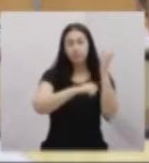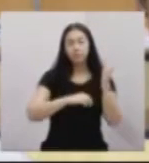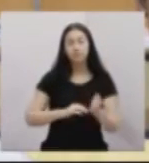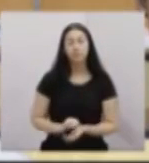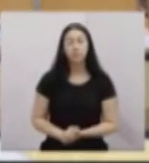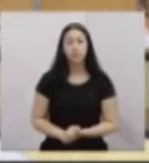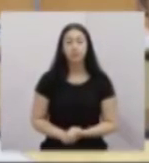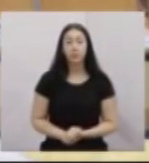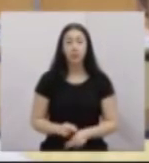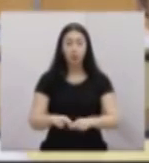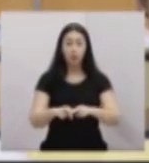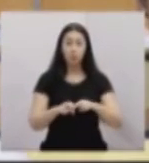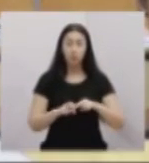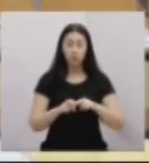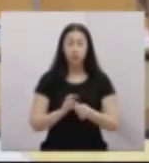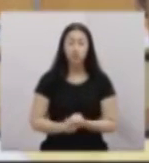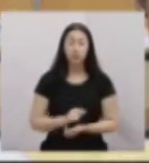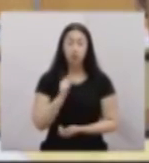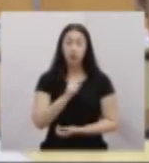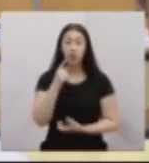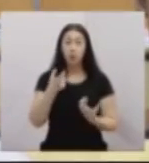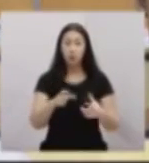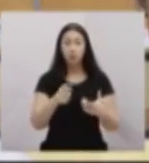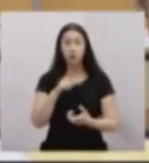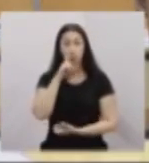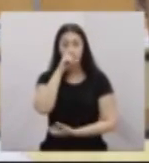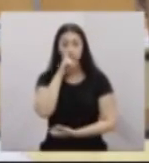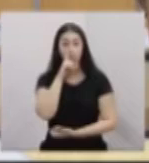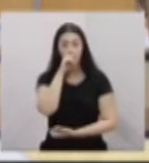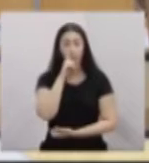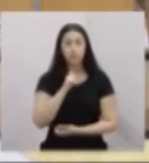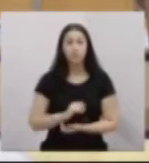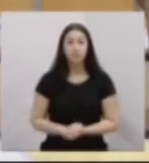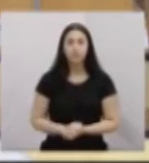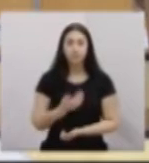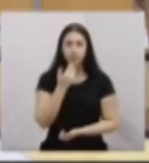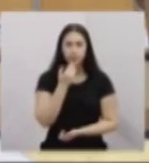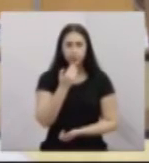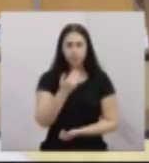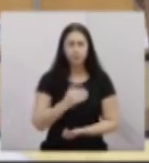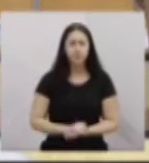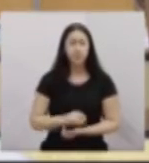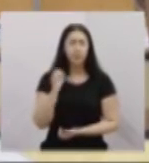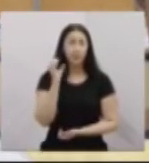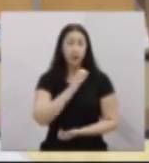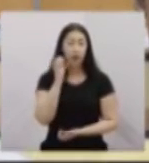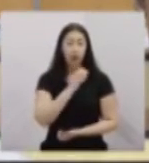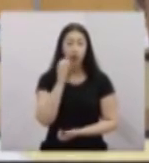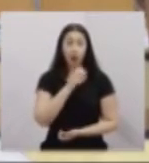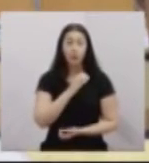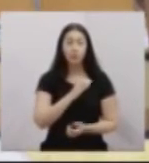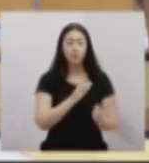Diante da constatada periculosidade do referido trecho da estrada, solicitamos urgência na colocação